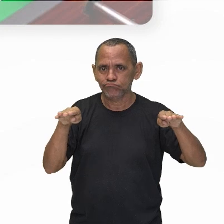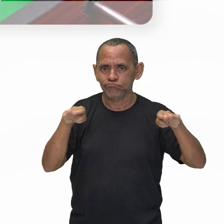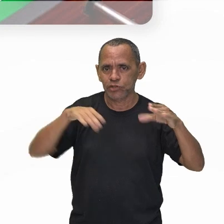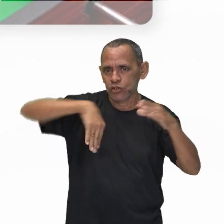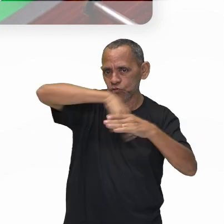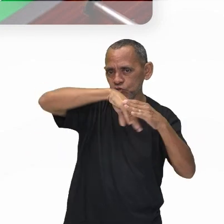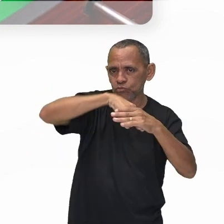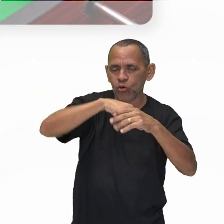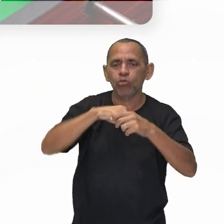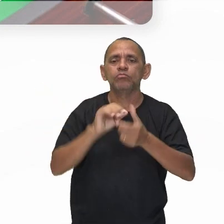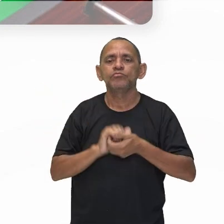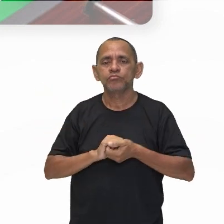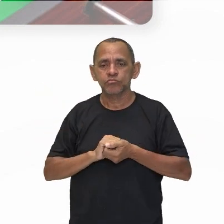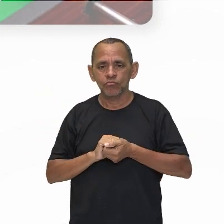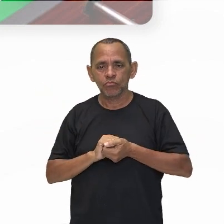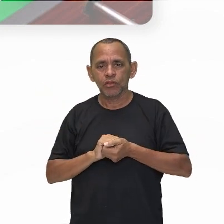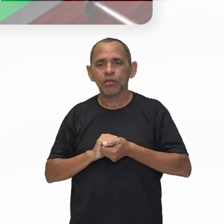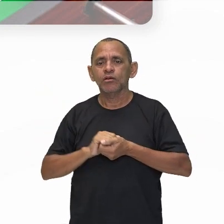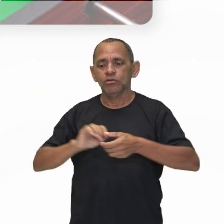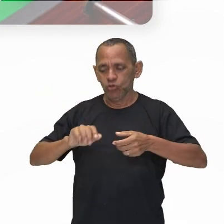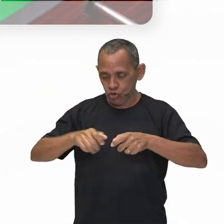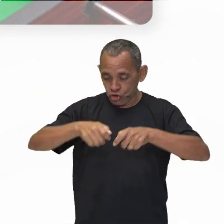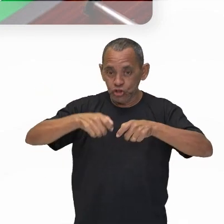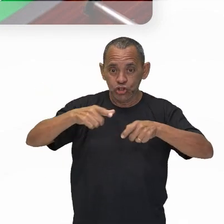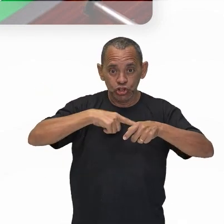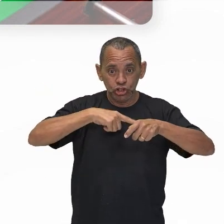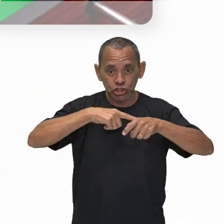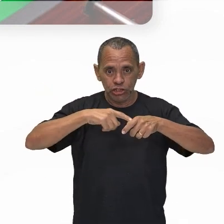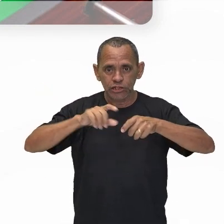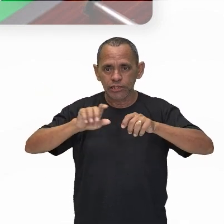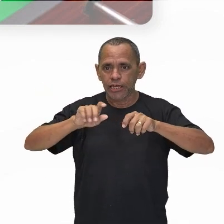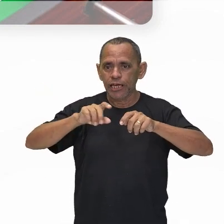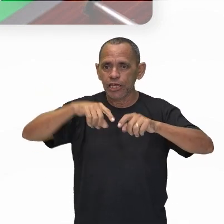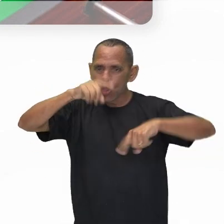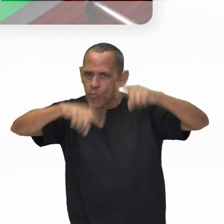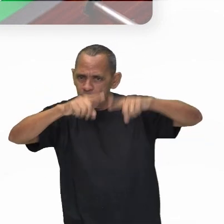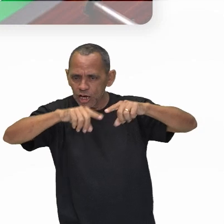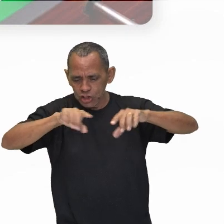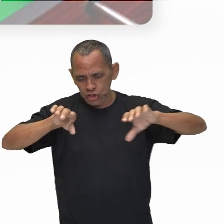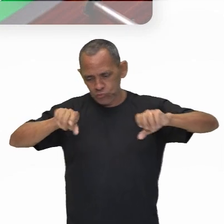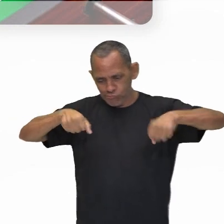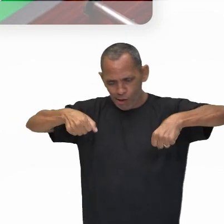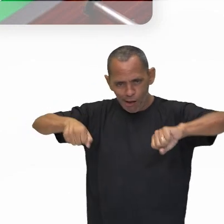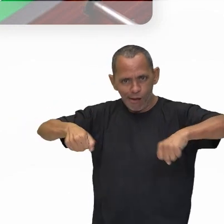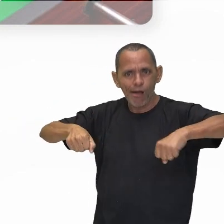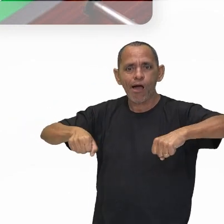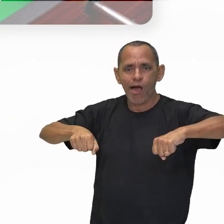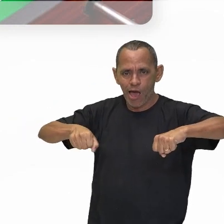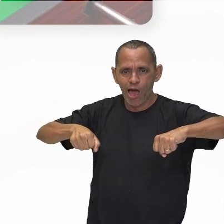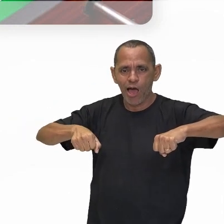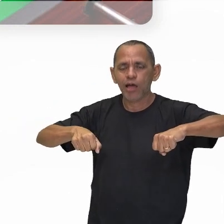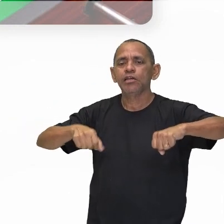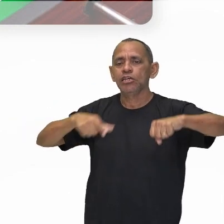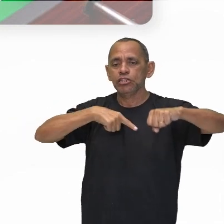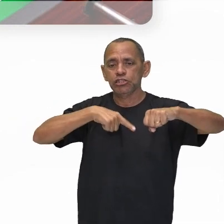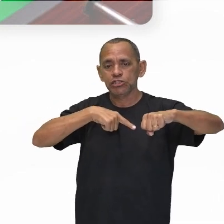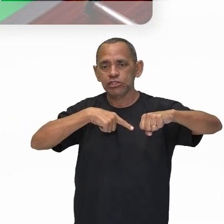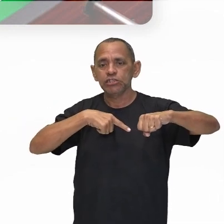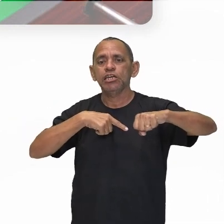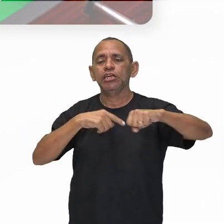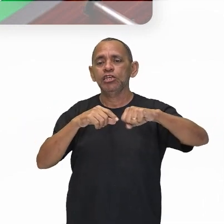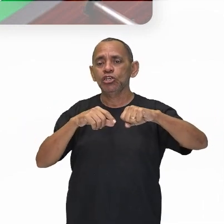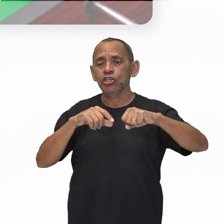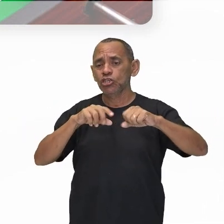têm que puxar, empurrar e girar os bonequinhos que estão presos em barras nas posições de um time de futebol de campo.